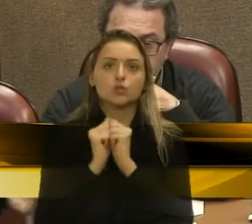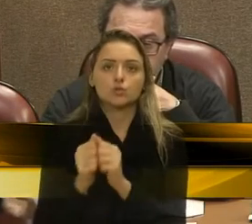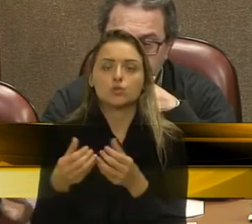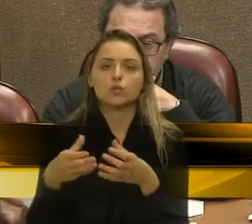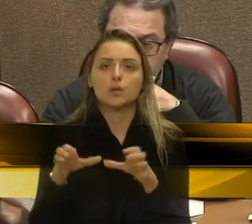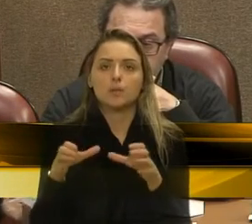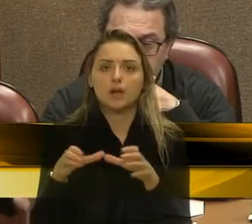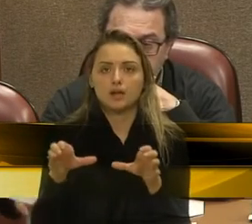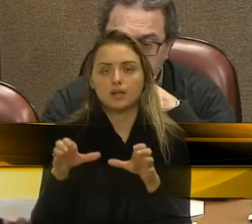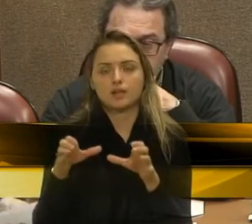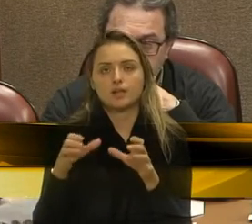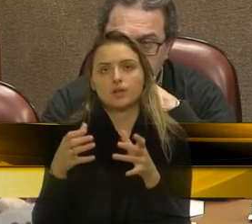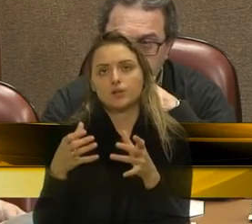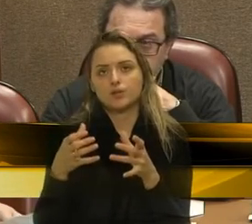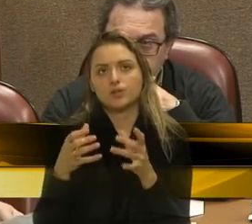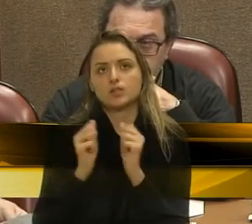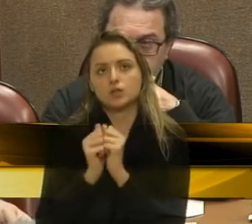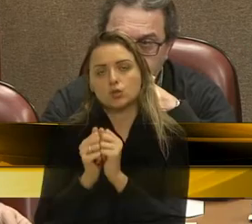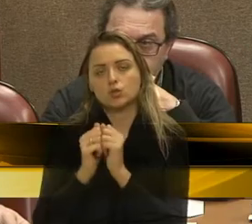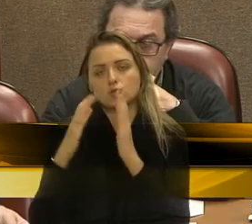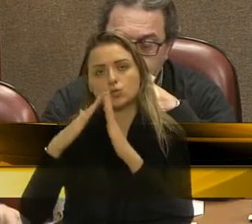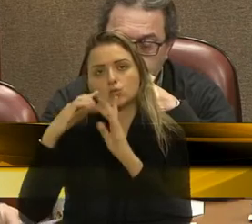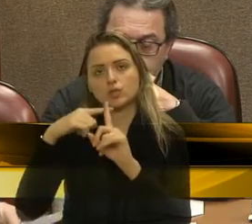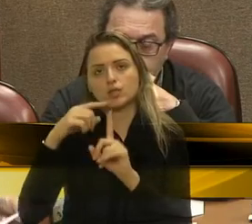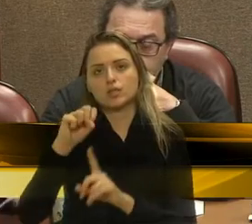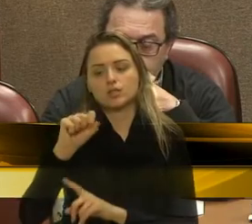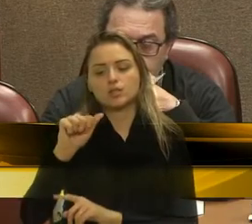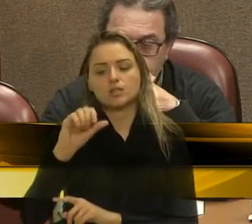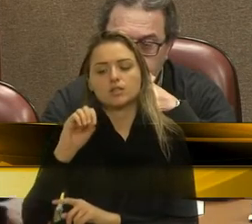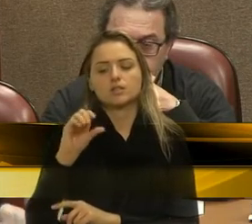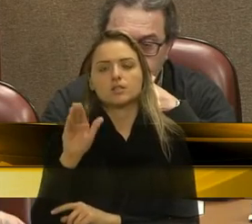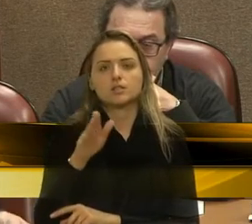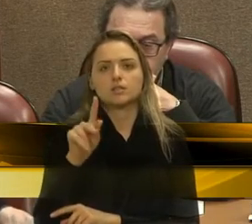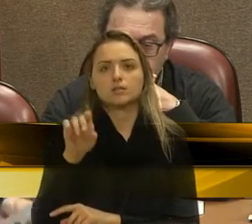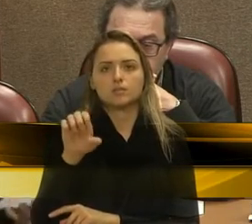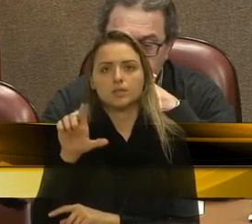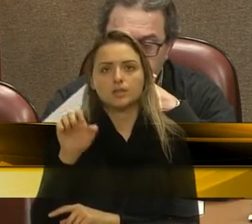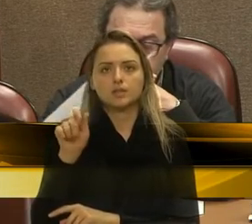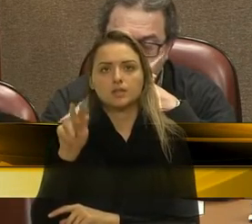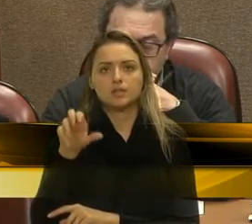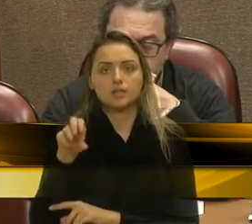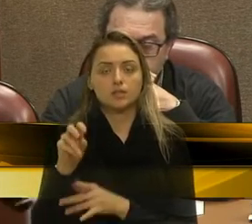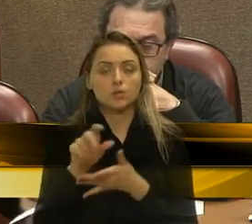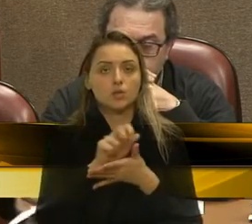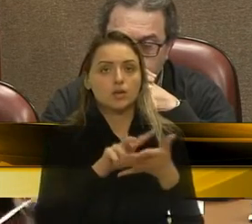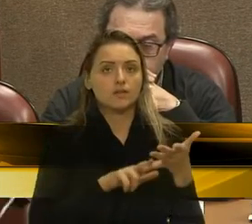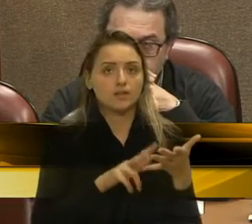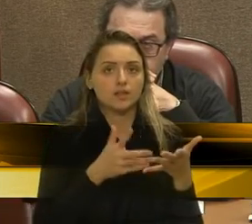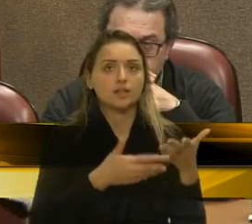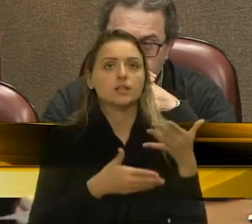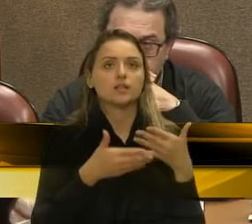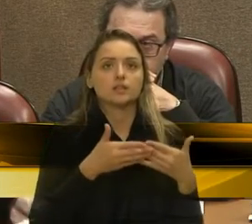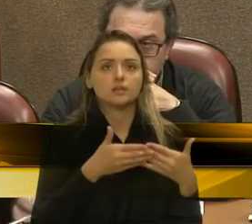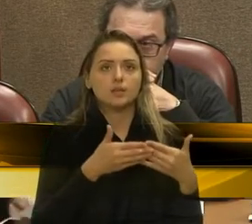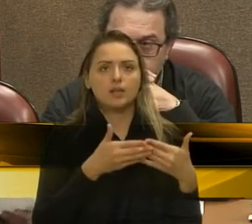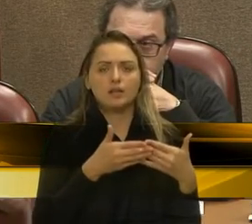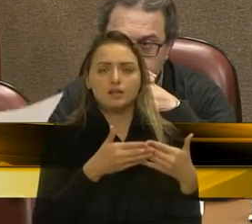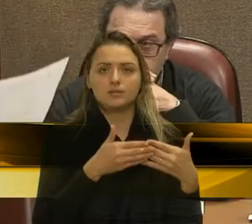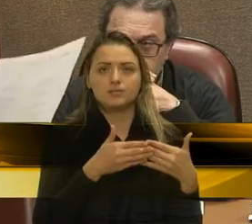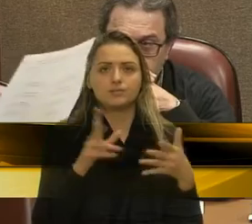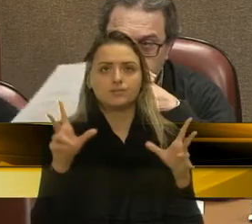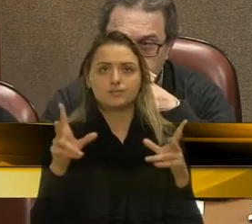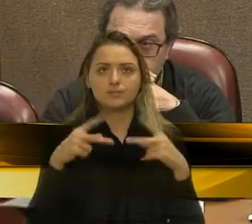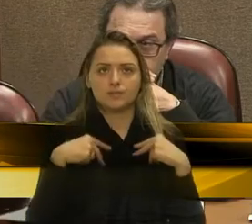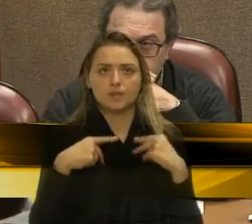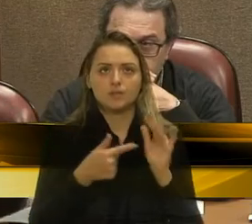São Pelegrino, trate esse projeto com carinho, né? Analise ele com todo o cuidado que ele merece, né? Dando